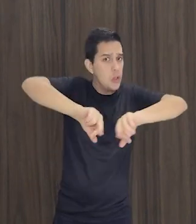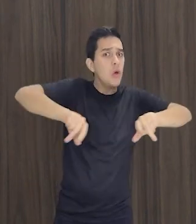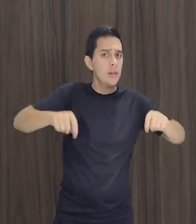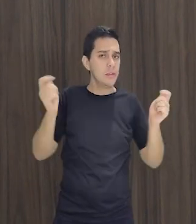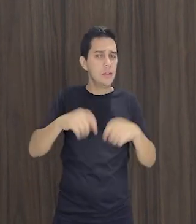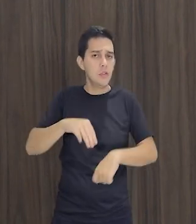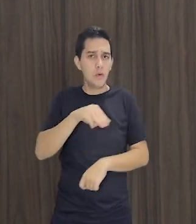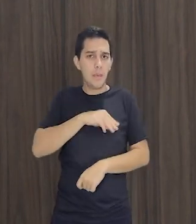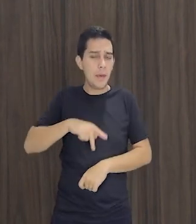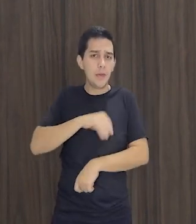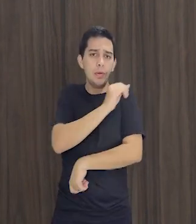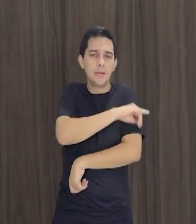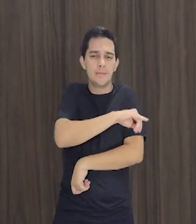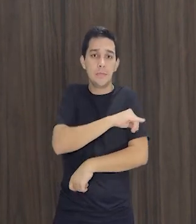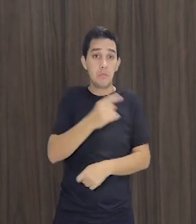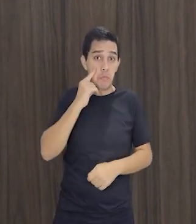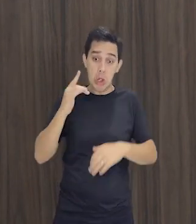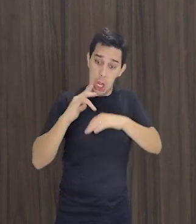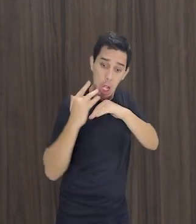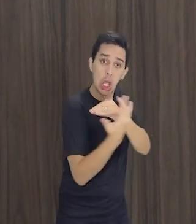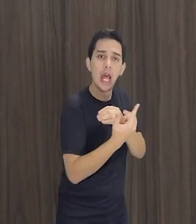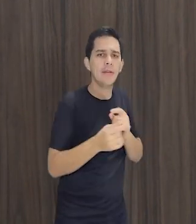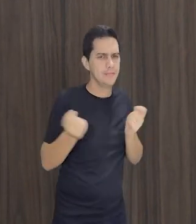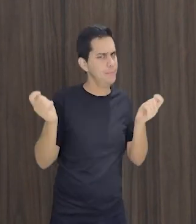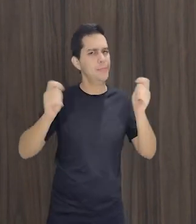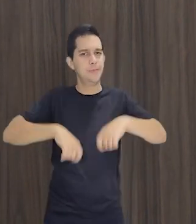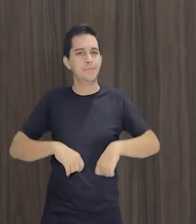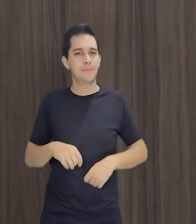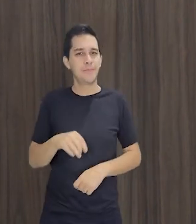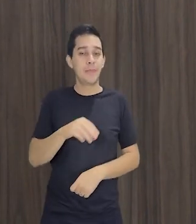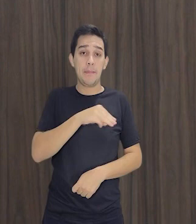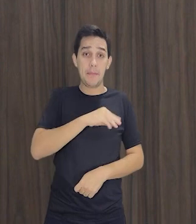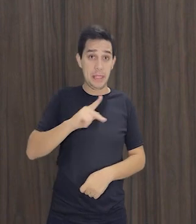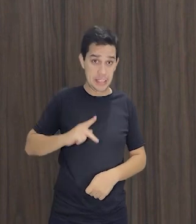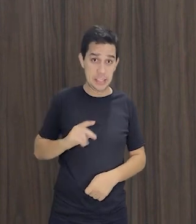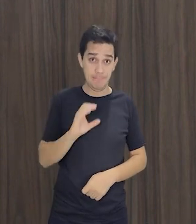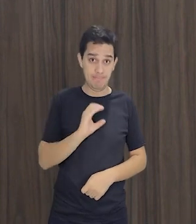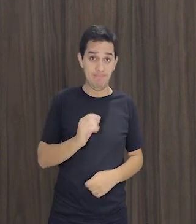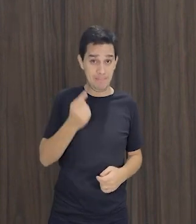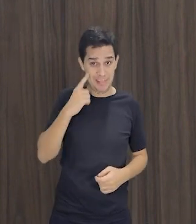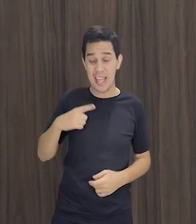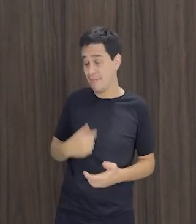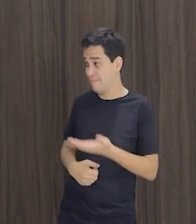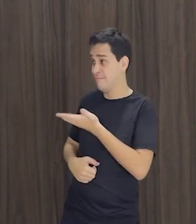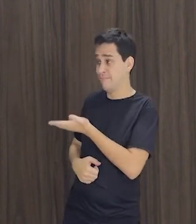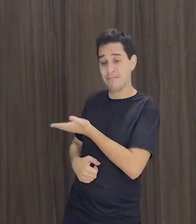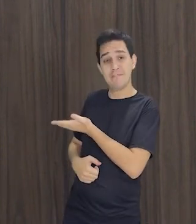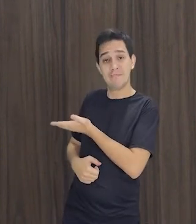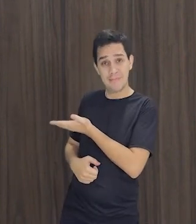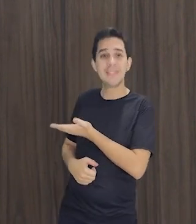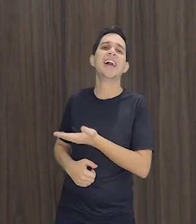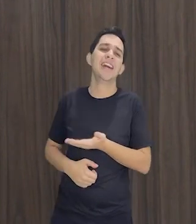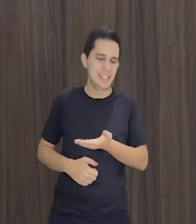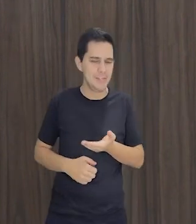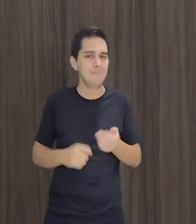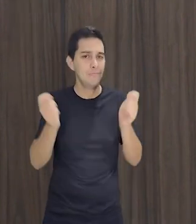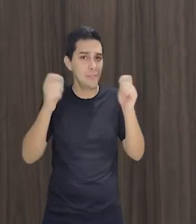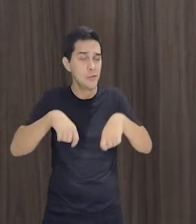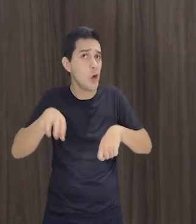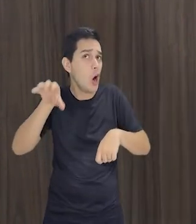pelas nossas redes sociais. O MP Cidadão está disponível em podcast nas plataformas Deezer, Spotify e